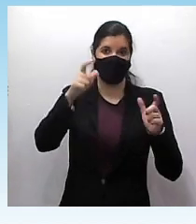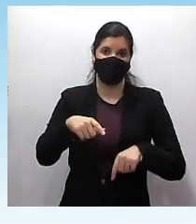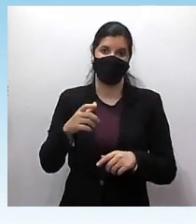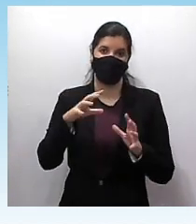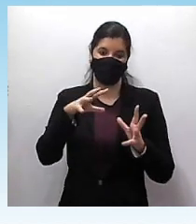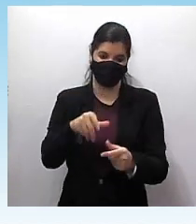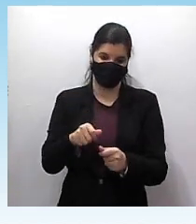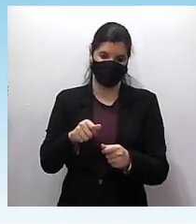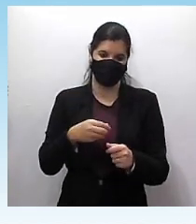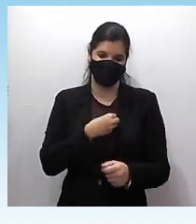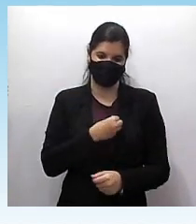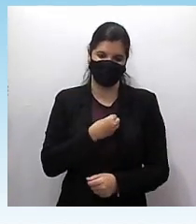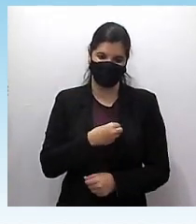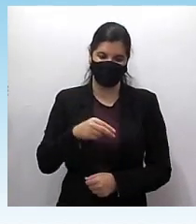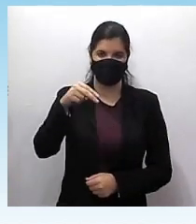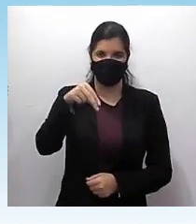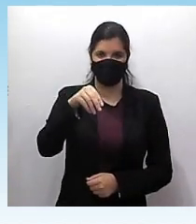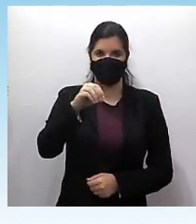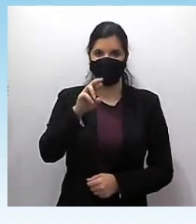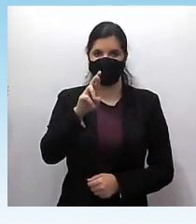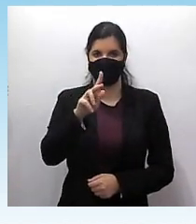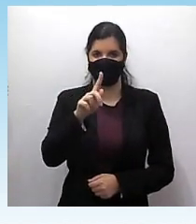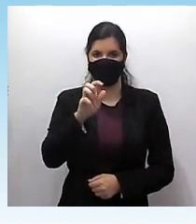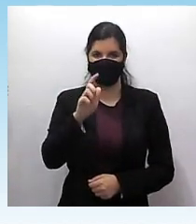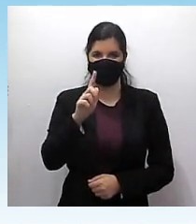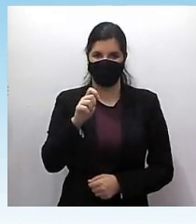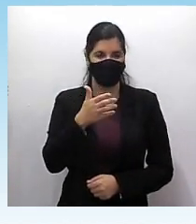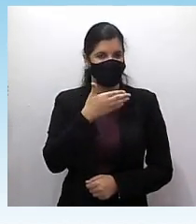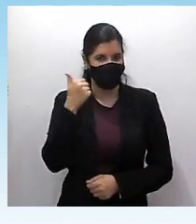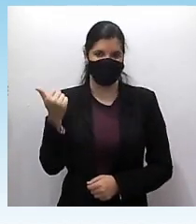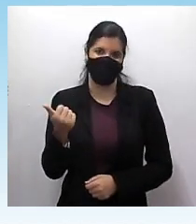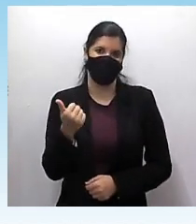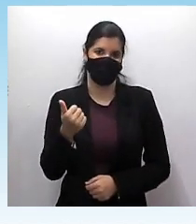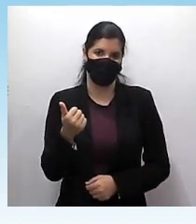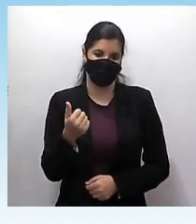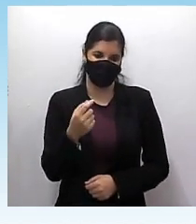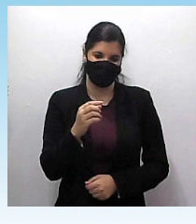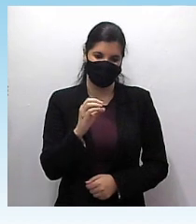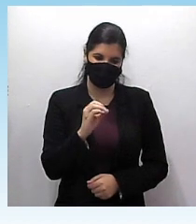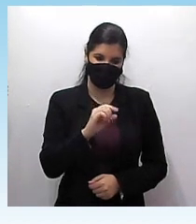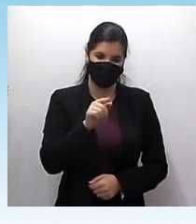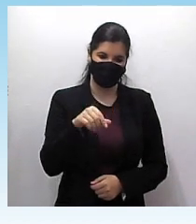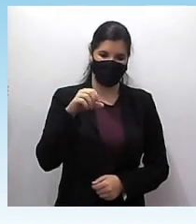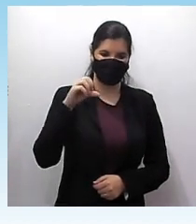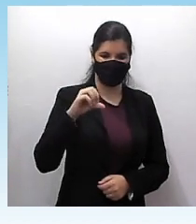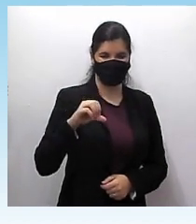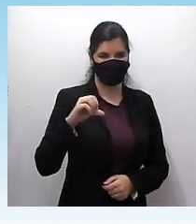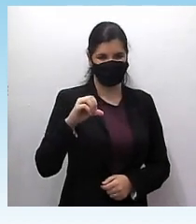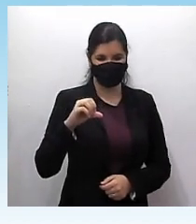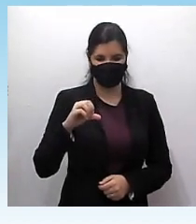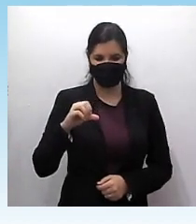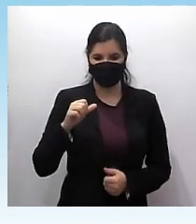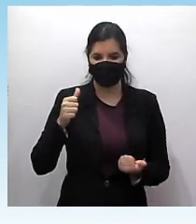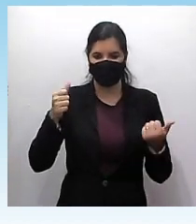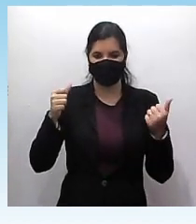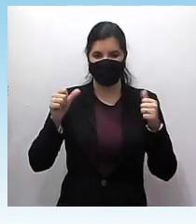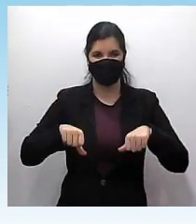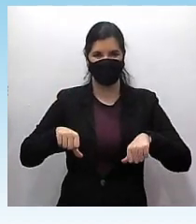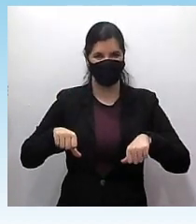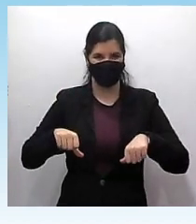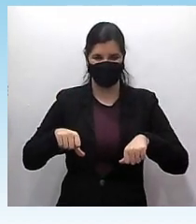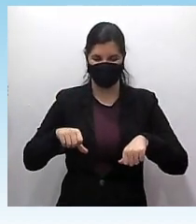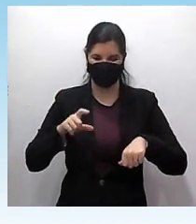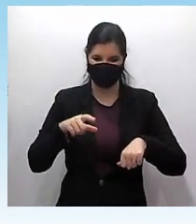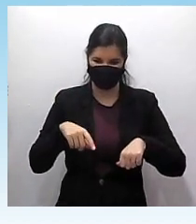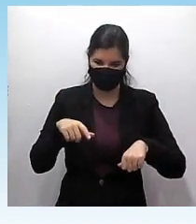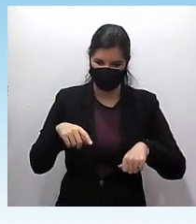chama Noruega. É o melhor IDH do mundo, né? De quase 1 ponto, 0,9. Já o pior lugar do mundo para se viver hoje